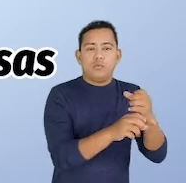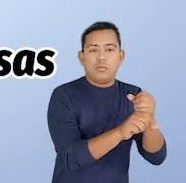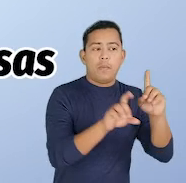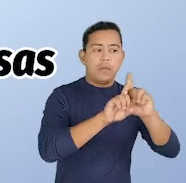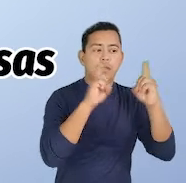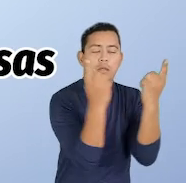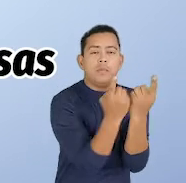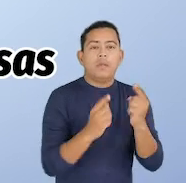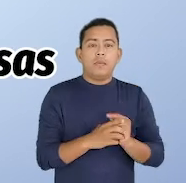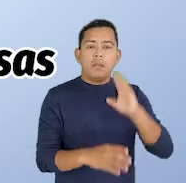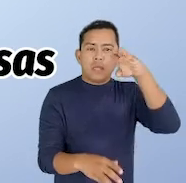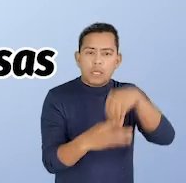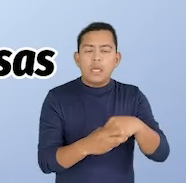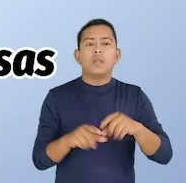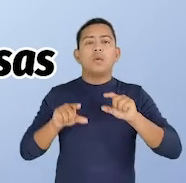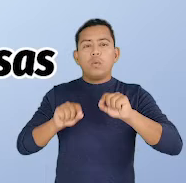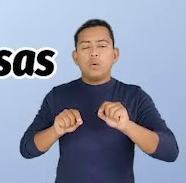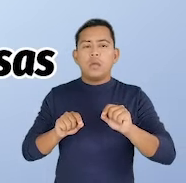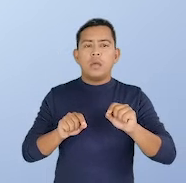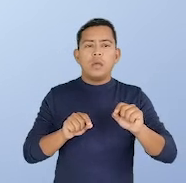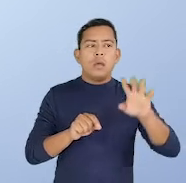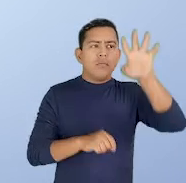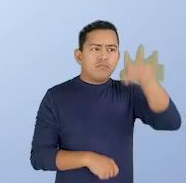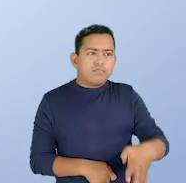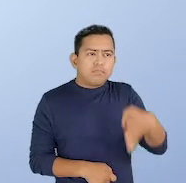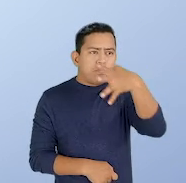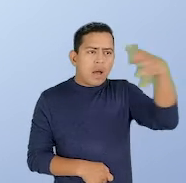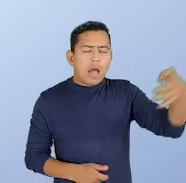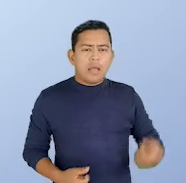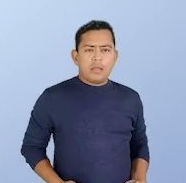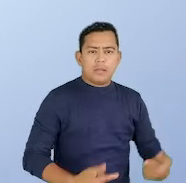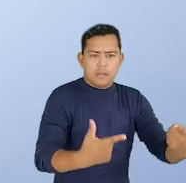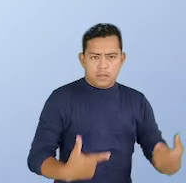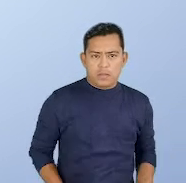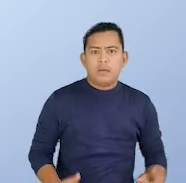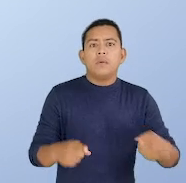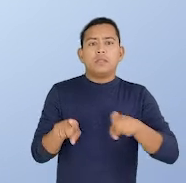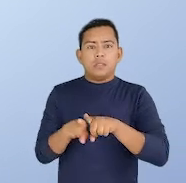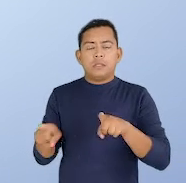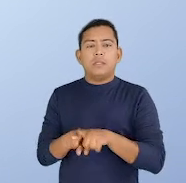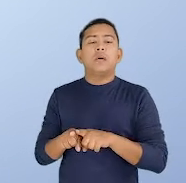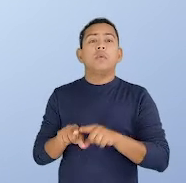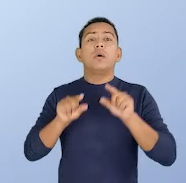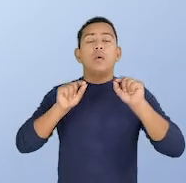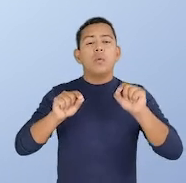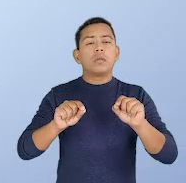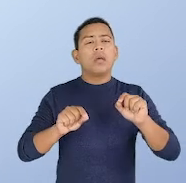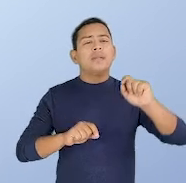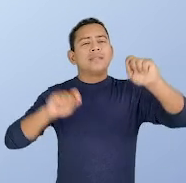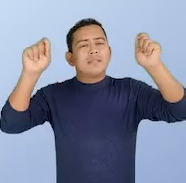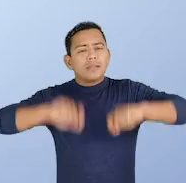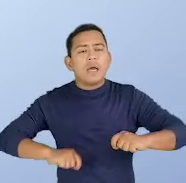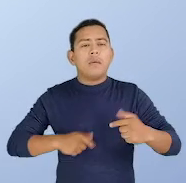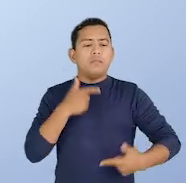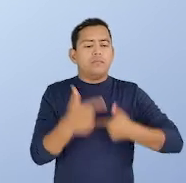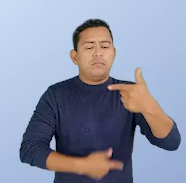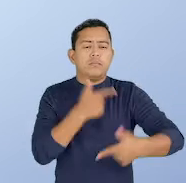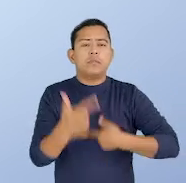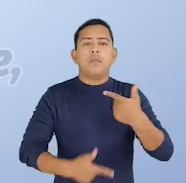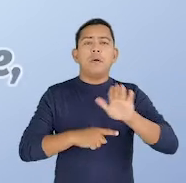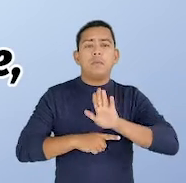Consiste na previsão de receitas e na fixação de despesas que fornecem a estrutura necessária para o funcionamento da